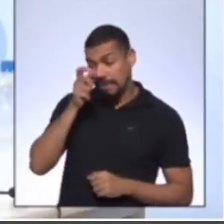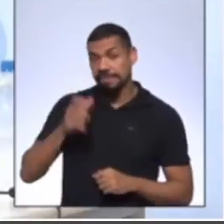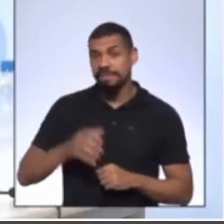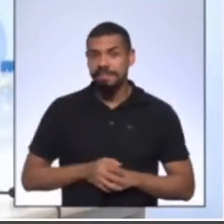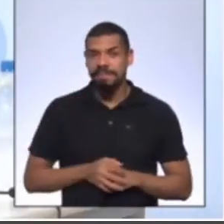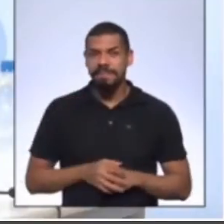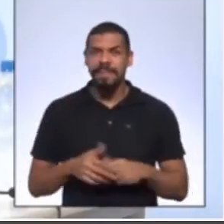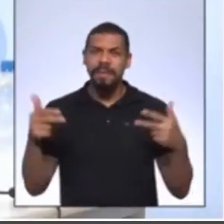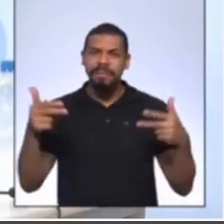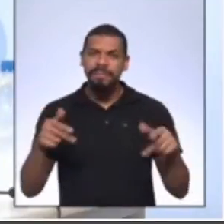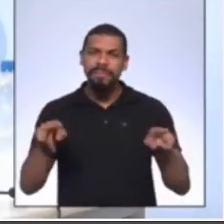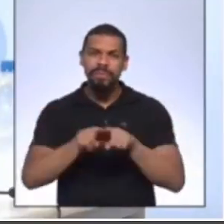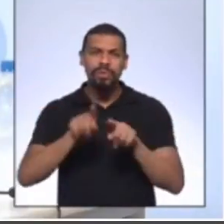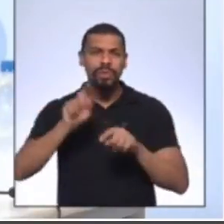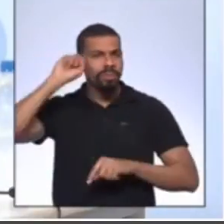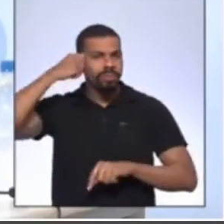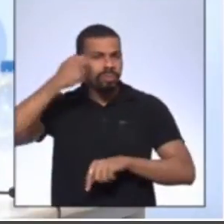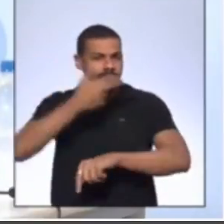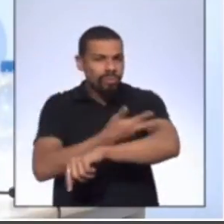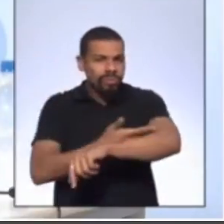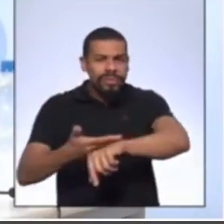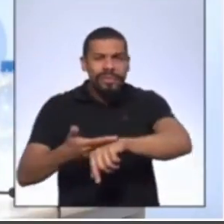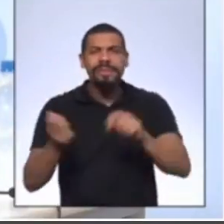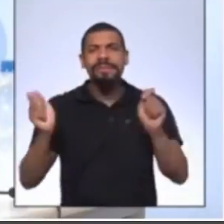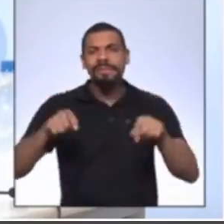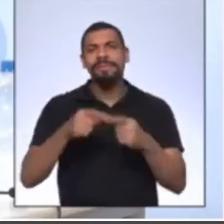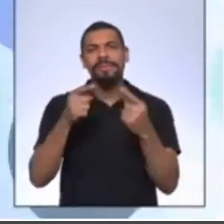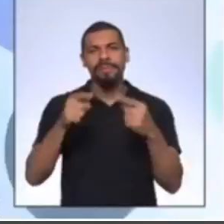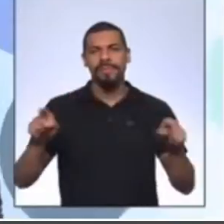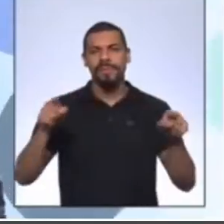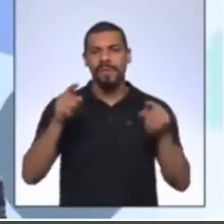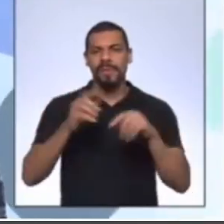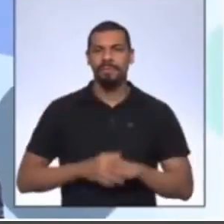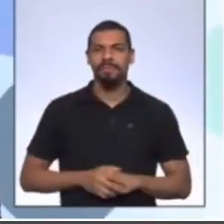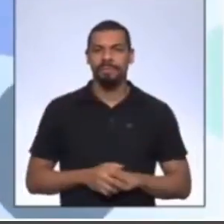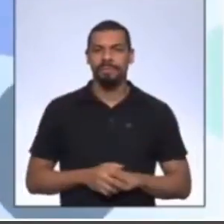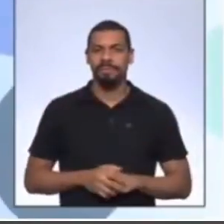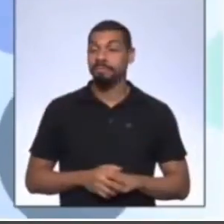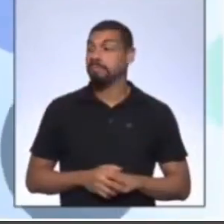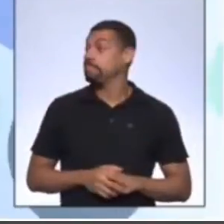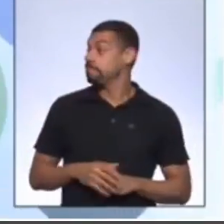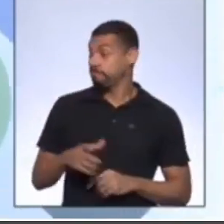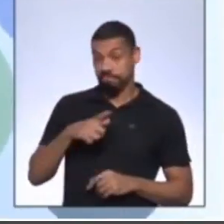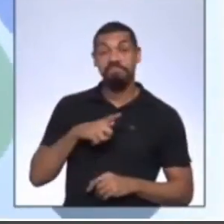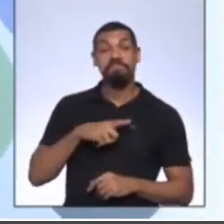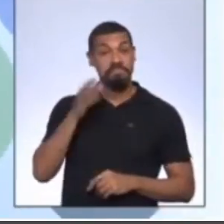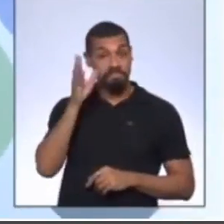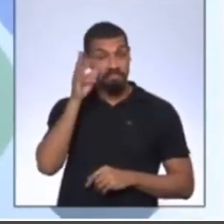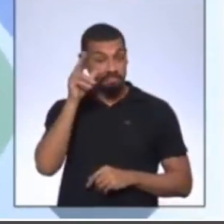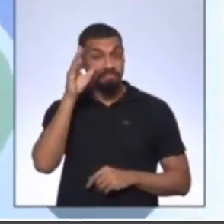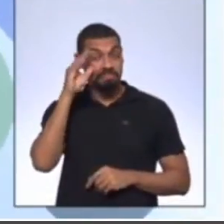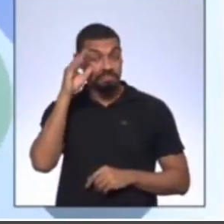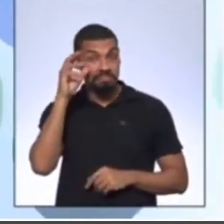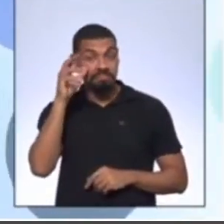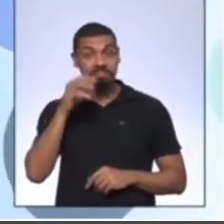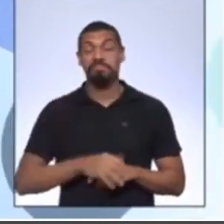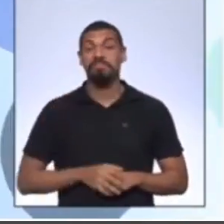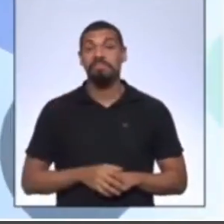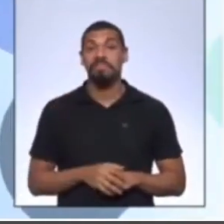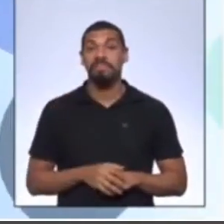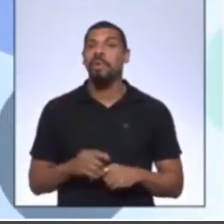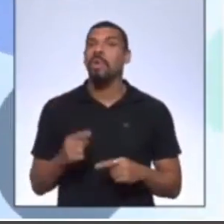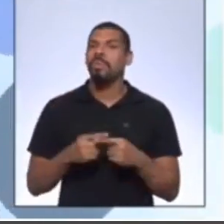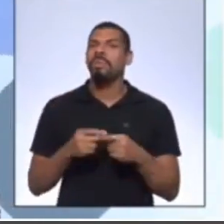black music que que você acha márcia olha só bem interessante né bem bacana